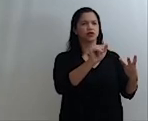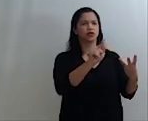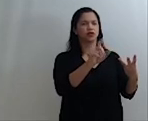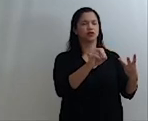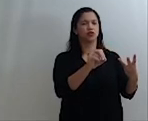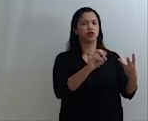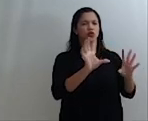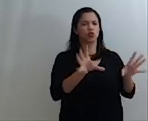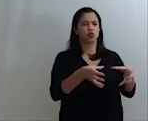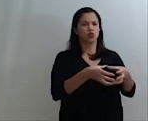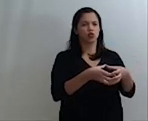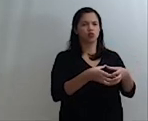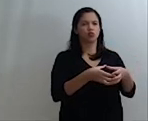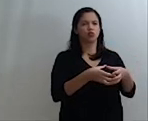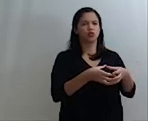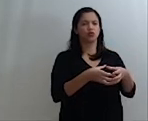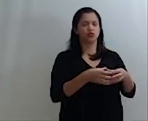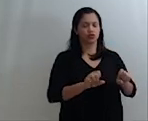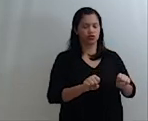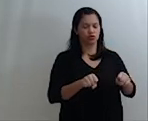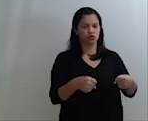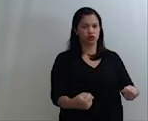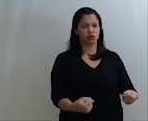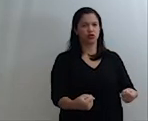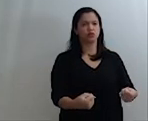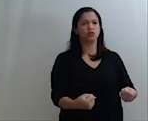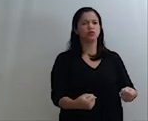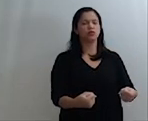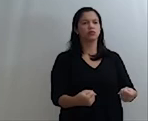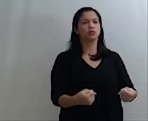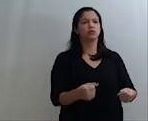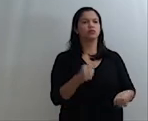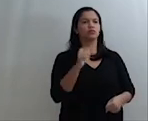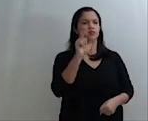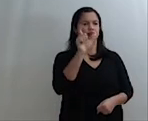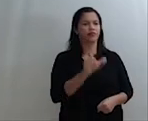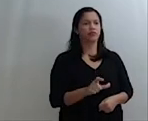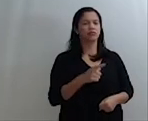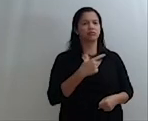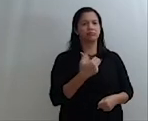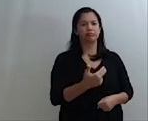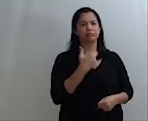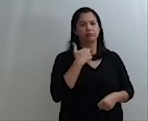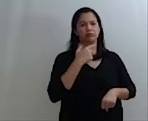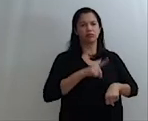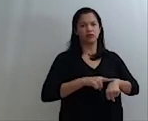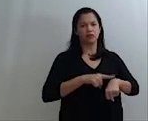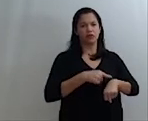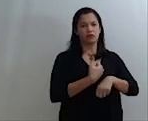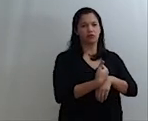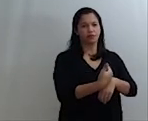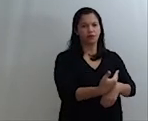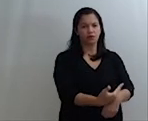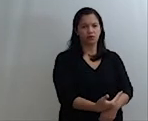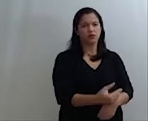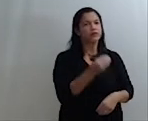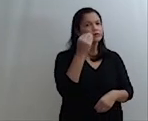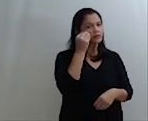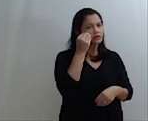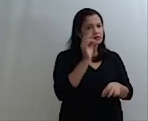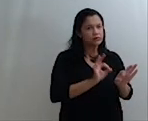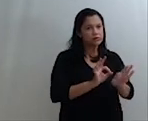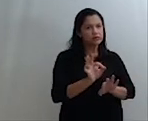último não houve tempo áb para habilitação a sustentação oral de modo que elas seria feita pela Dra